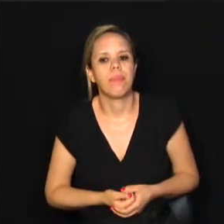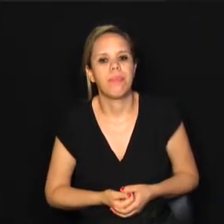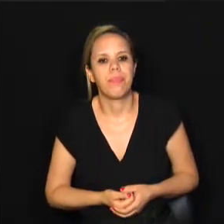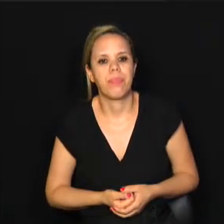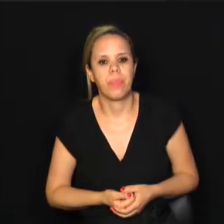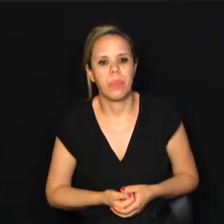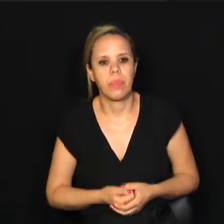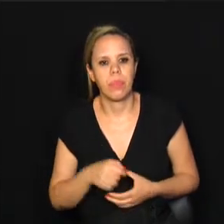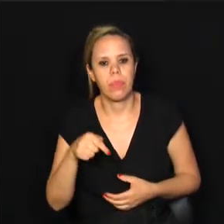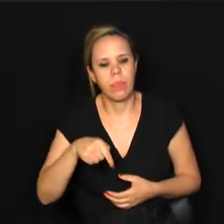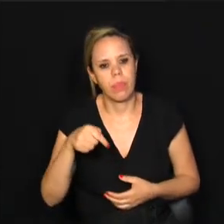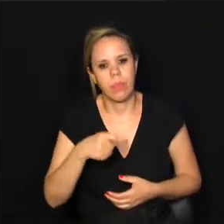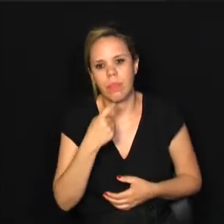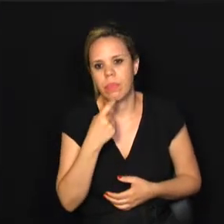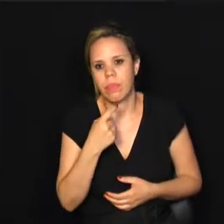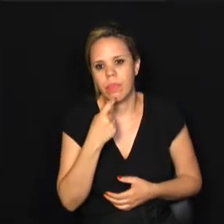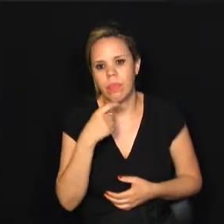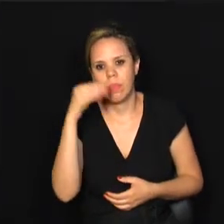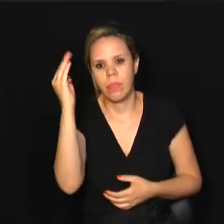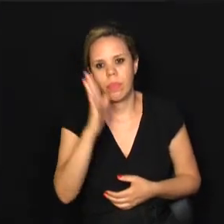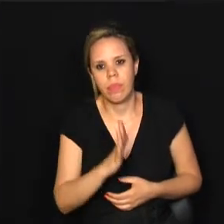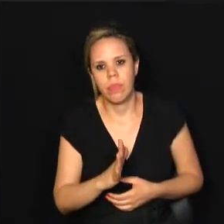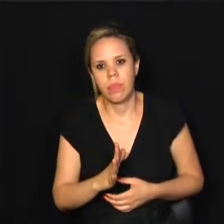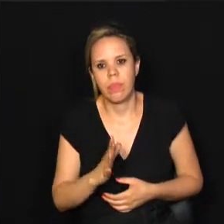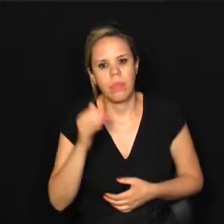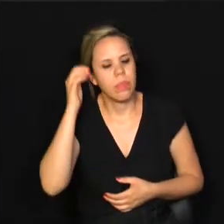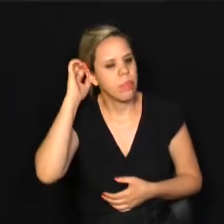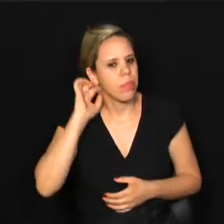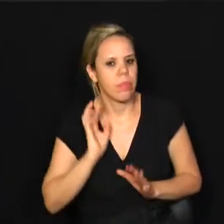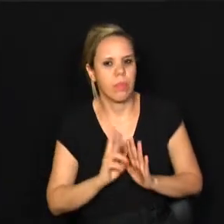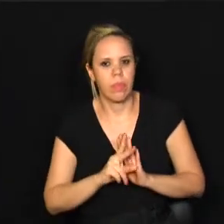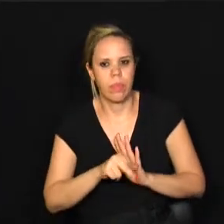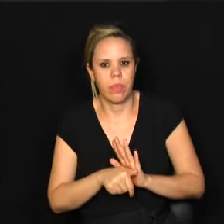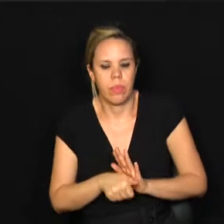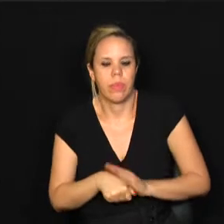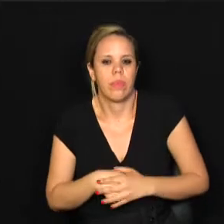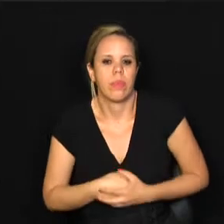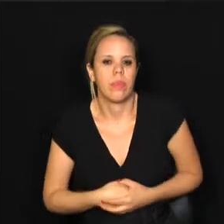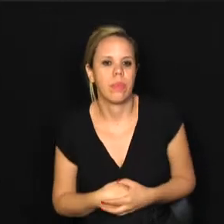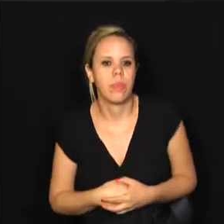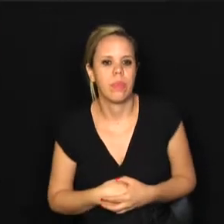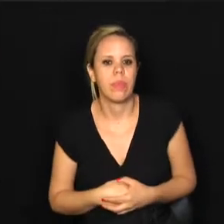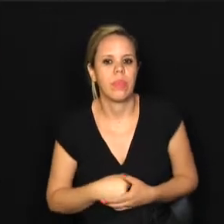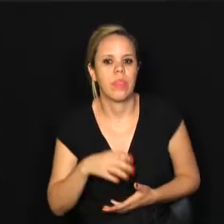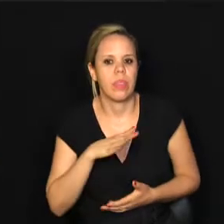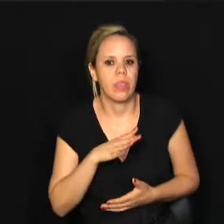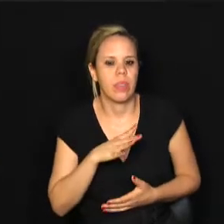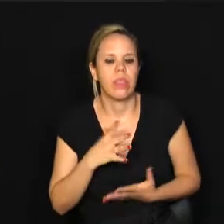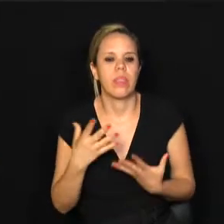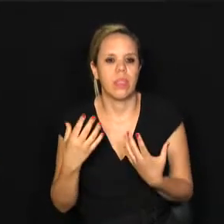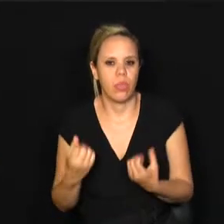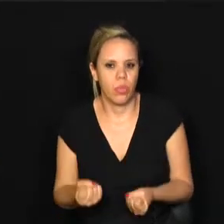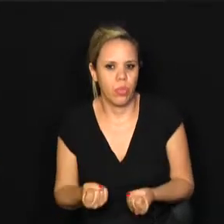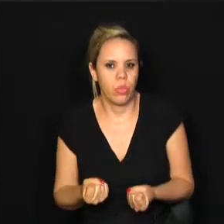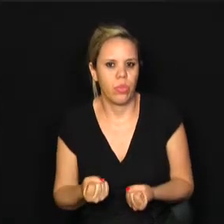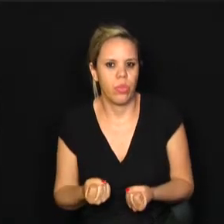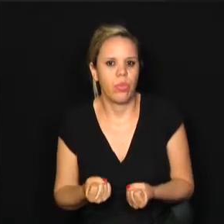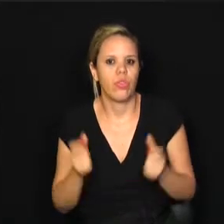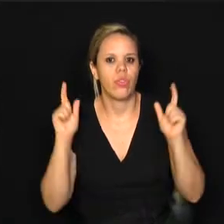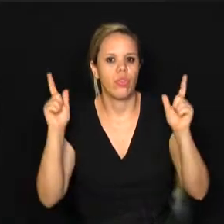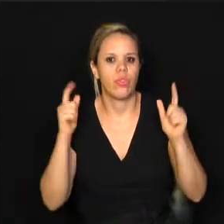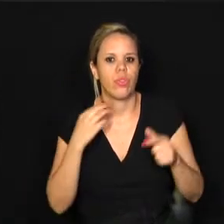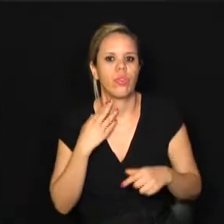aqui em Campinas e no Brasil todo, né? São vários estados que assumiram essa greve. Com você,